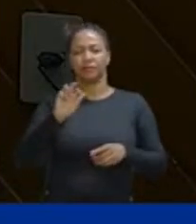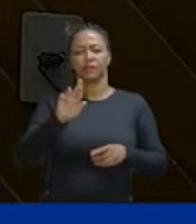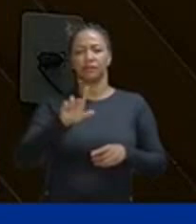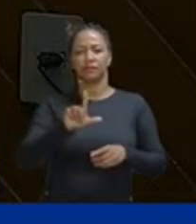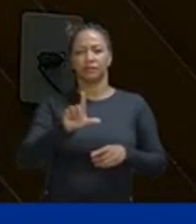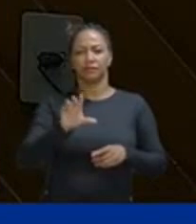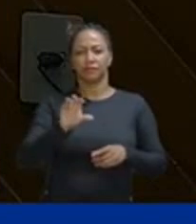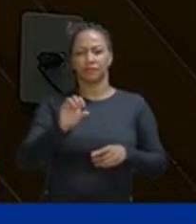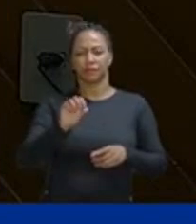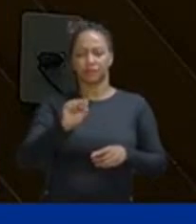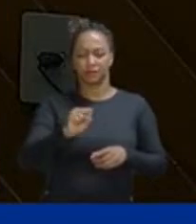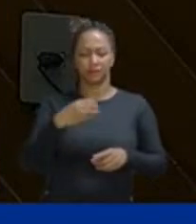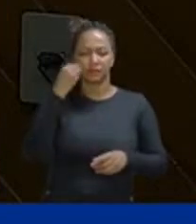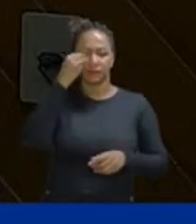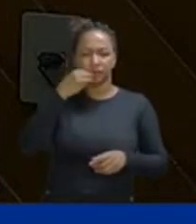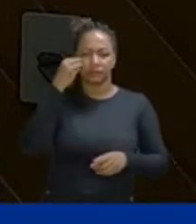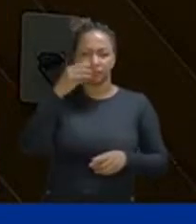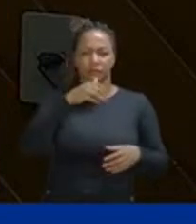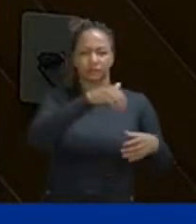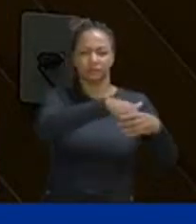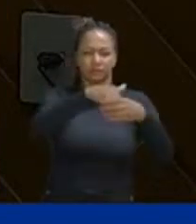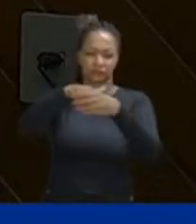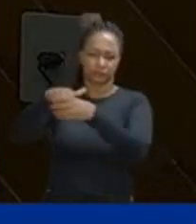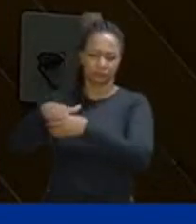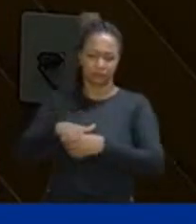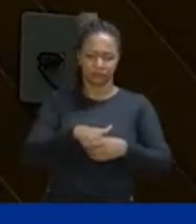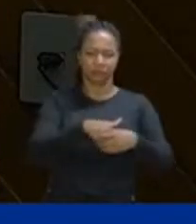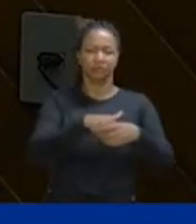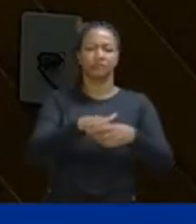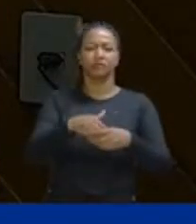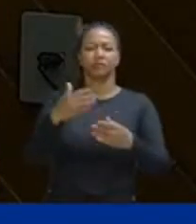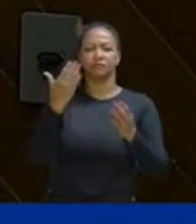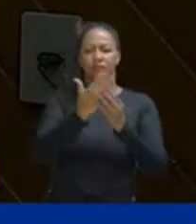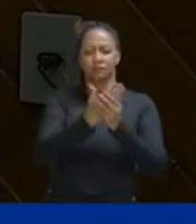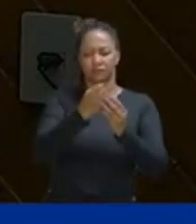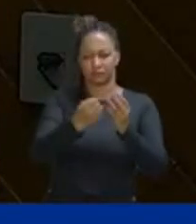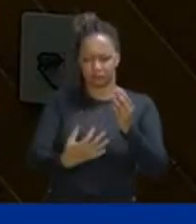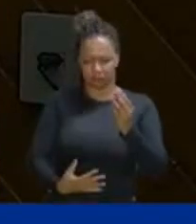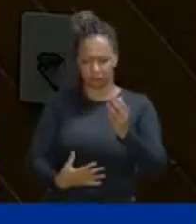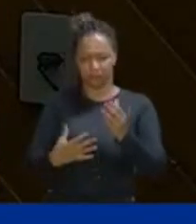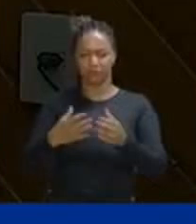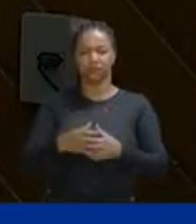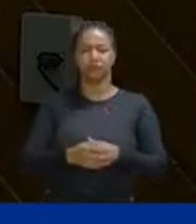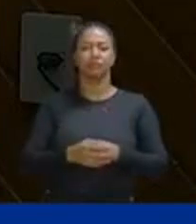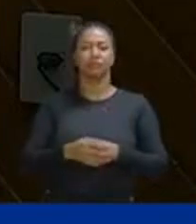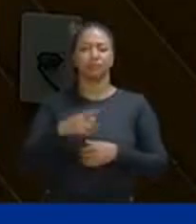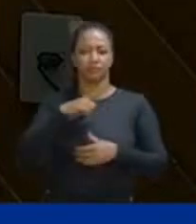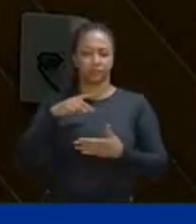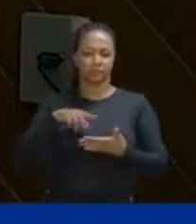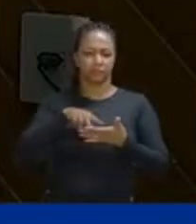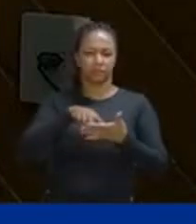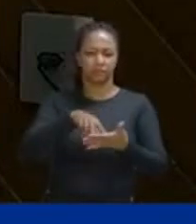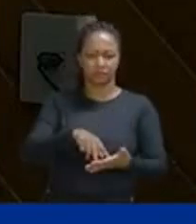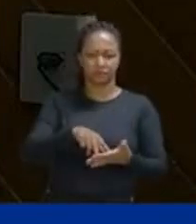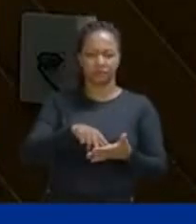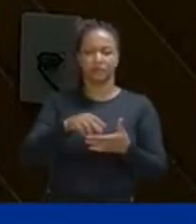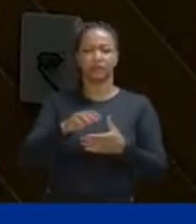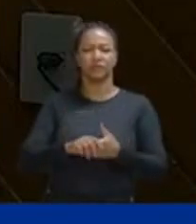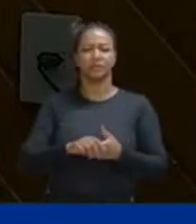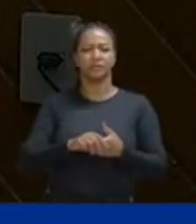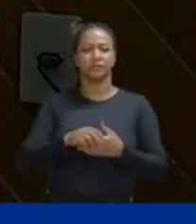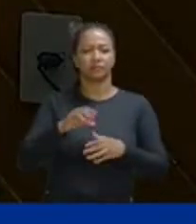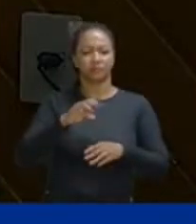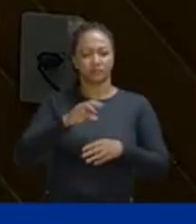a gente observa-se que o acordo embargado, ele fundamenta a condenação ao afirmar que as mensagens